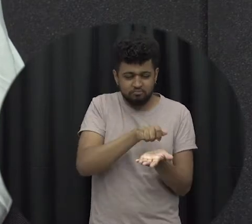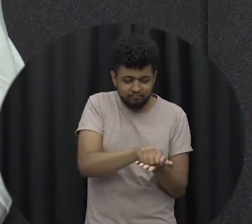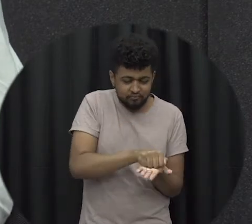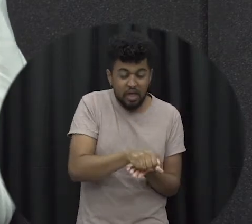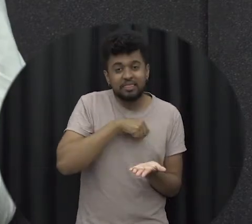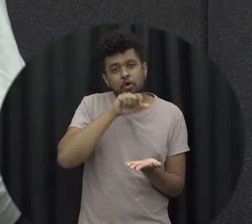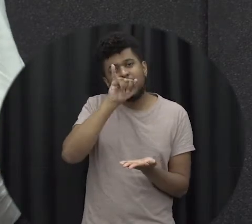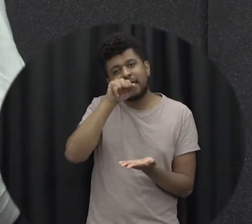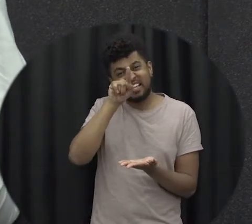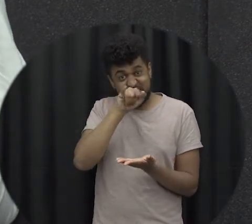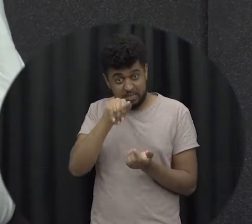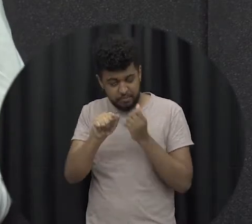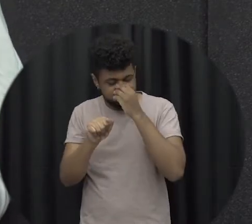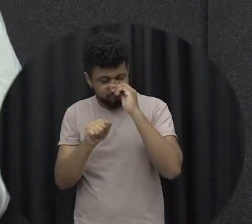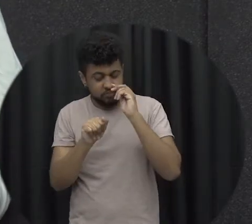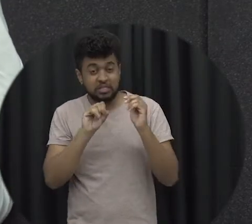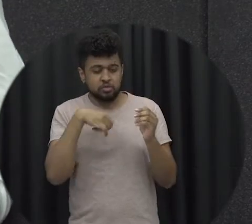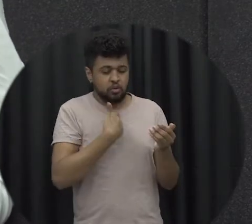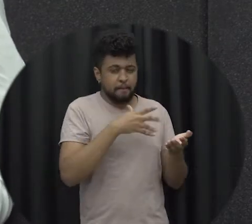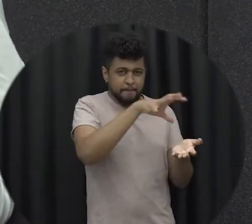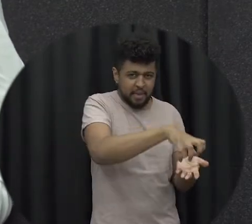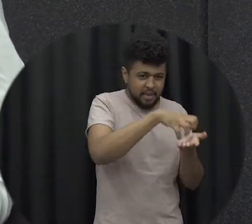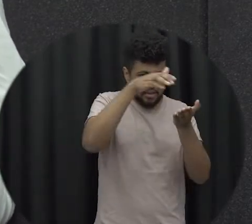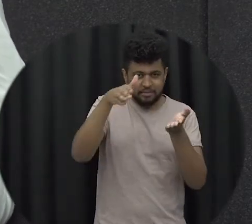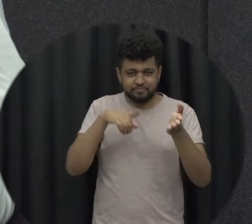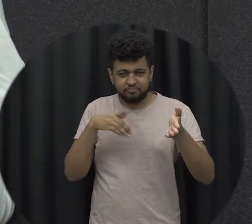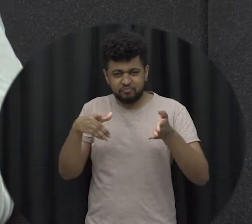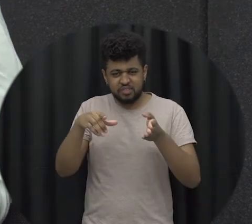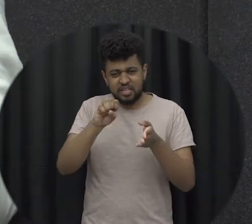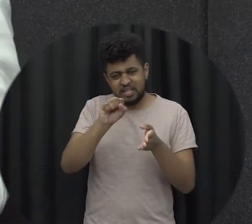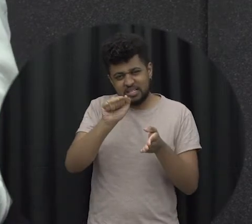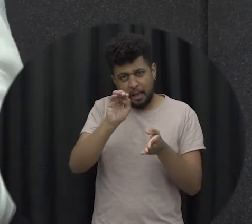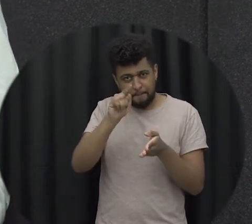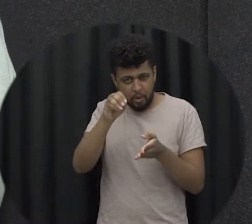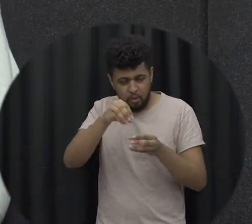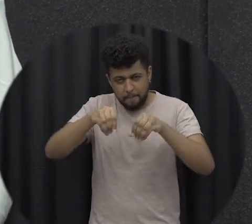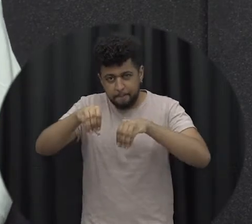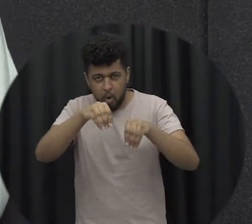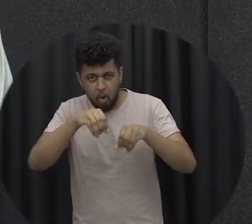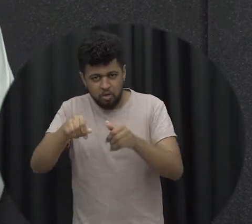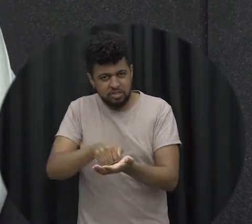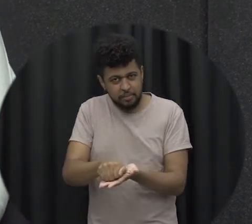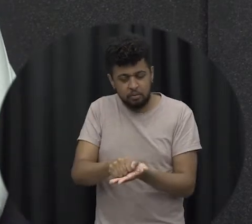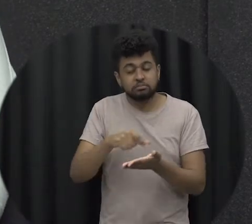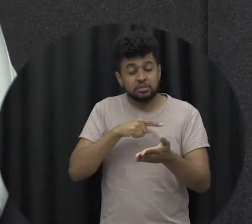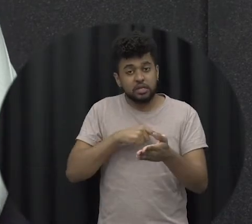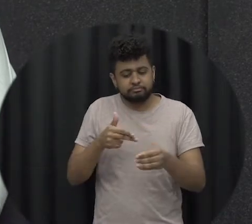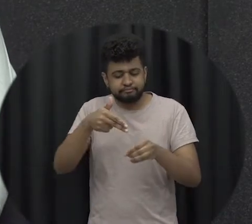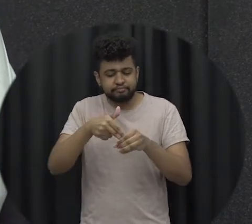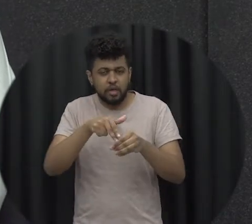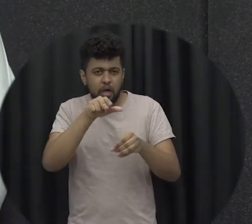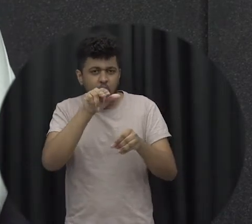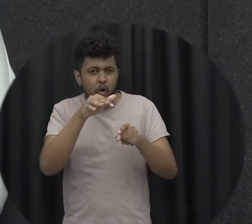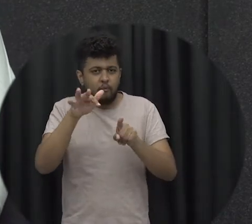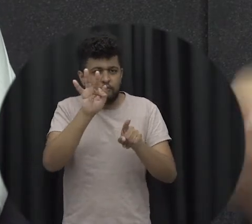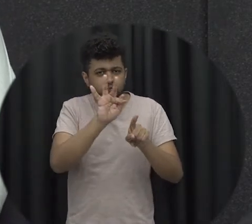lipase. Então, se a gente pegar o sabão em pó, provavelmente alguns já tem lá nos ingredientes. Na formulação tem lá uma